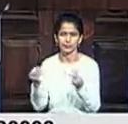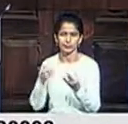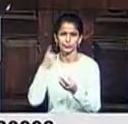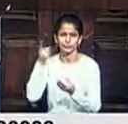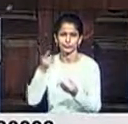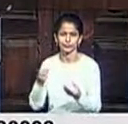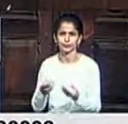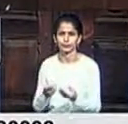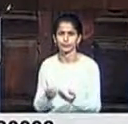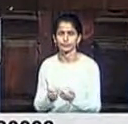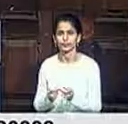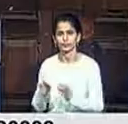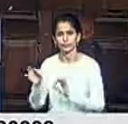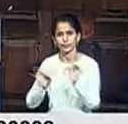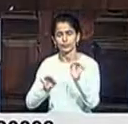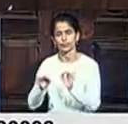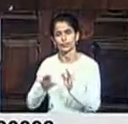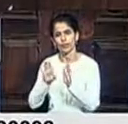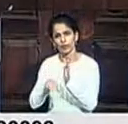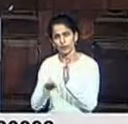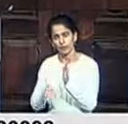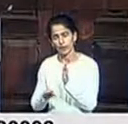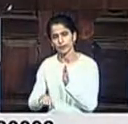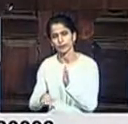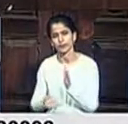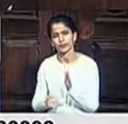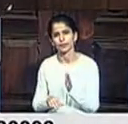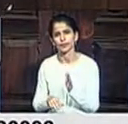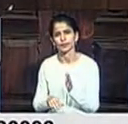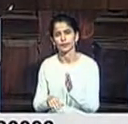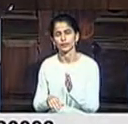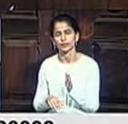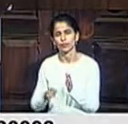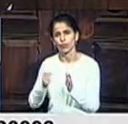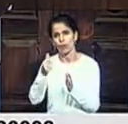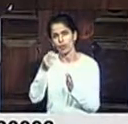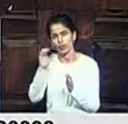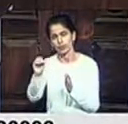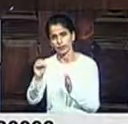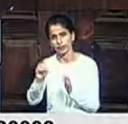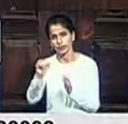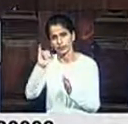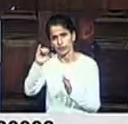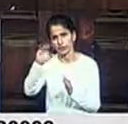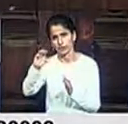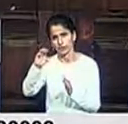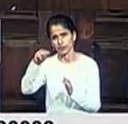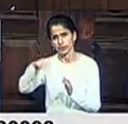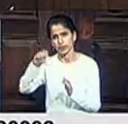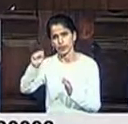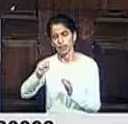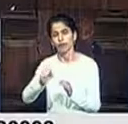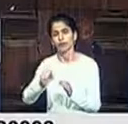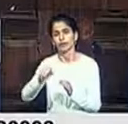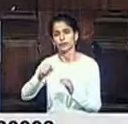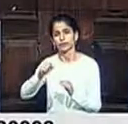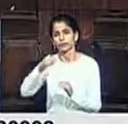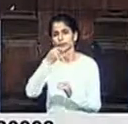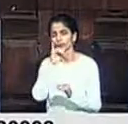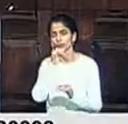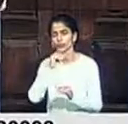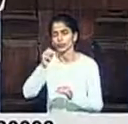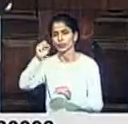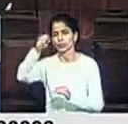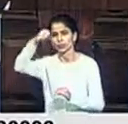outros, vários projetos baixando, por exemplo, ou zerando o ICMS da energia solar, da